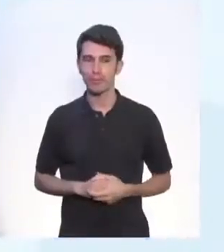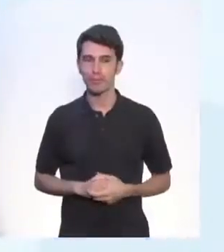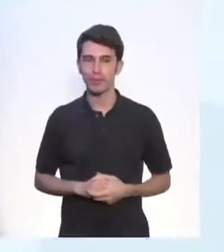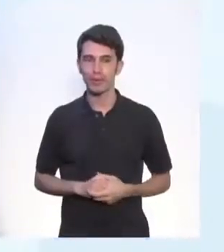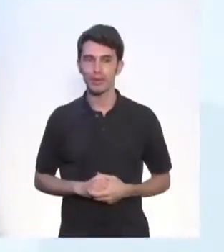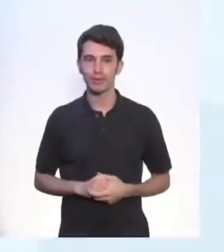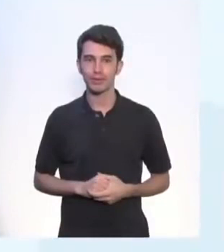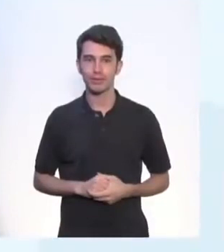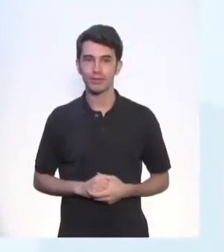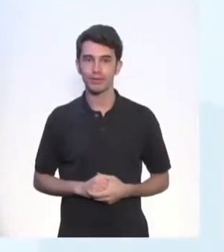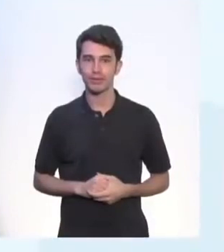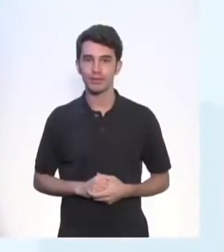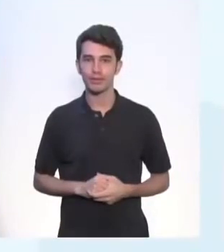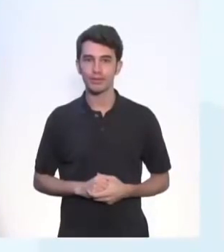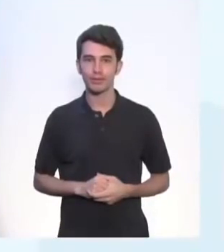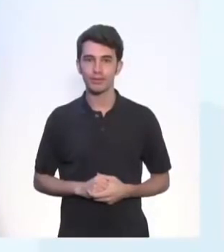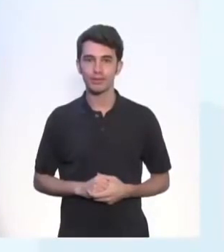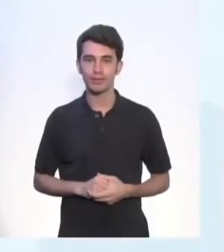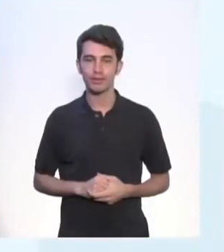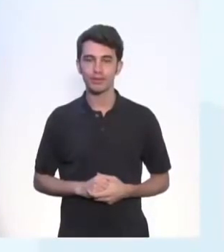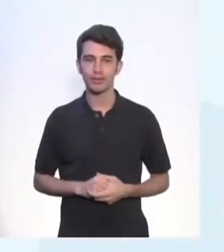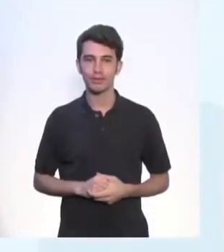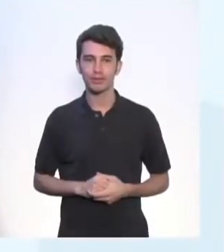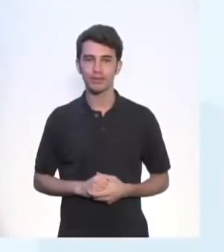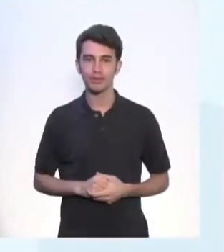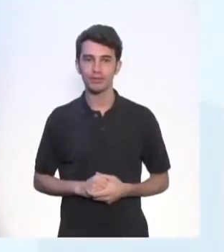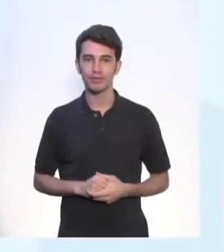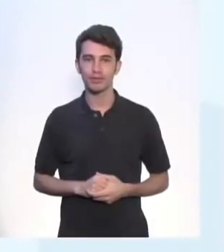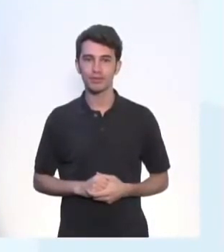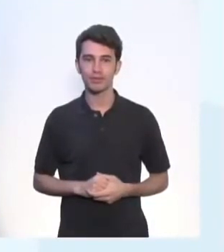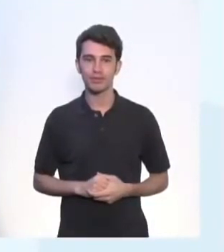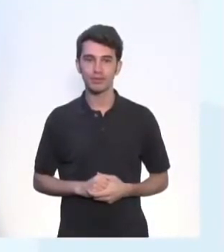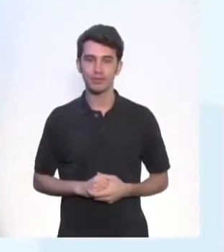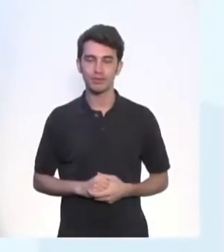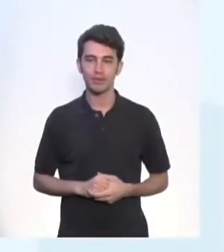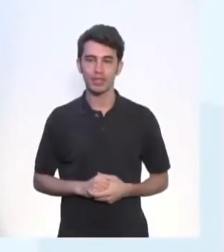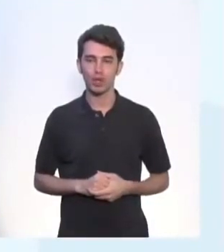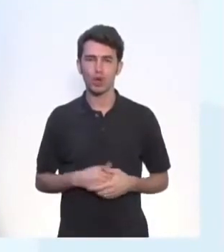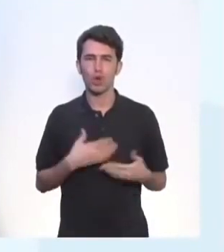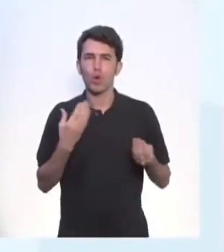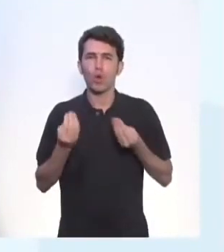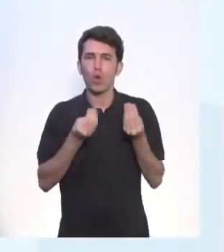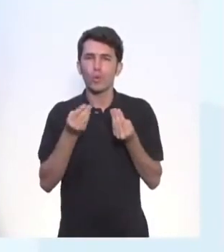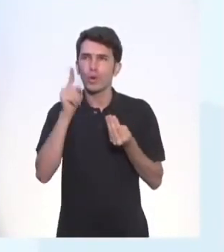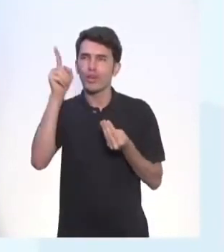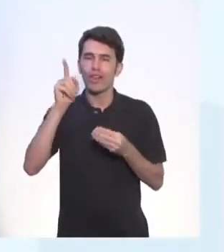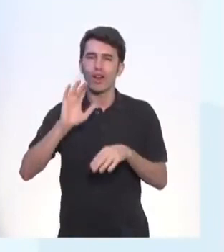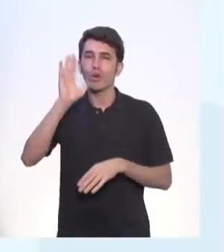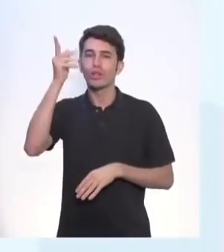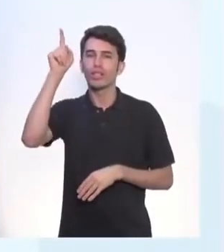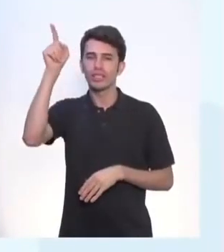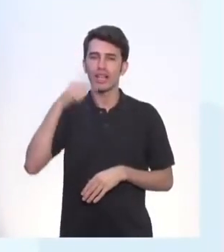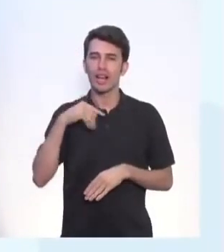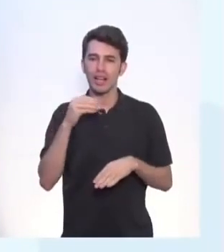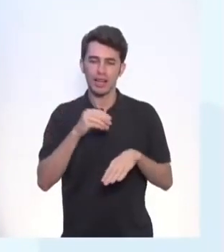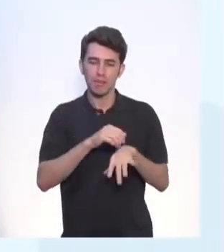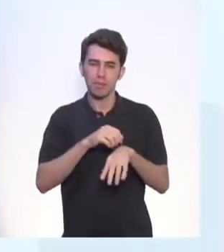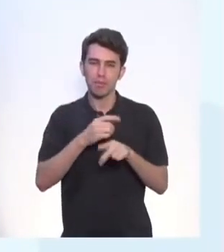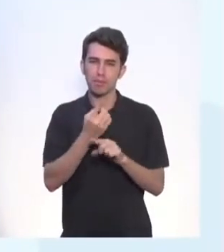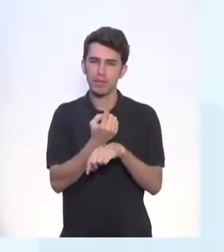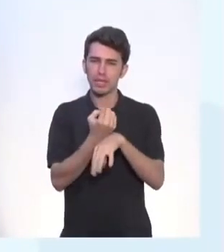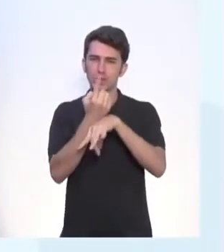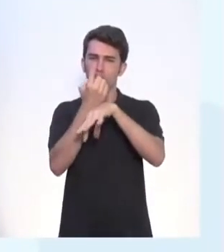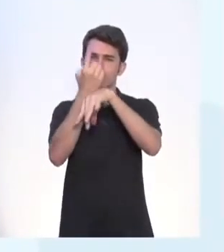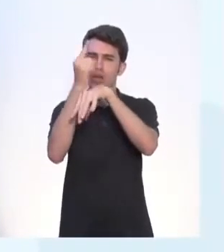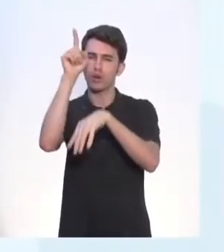Segunda questão. Ainda está na primeira. Segunda questão. Como funciona a missão espacial de que você